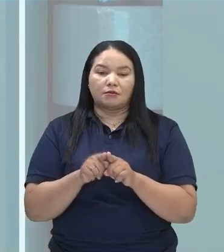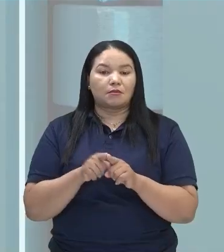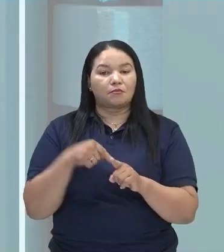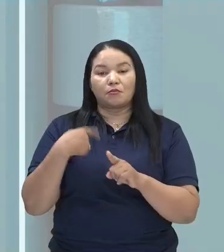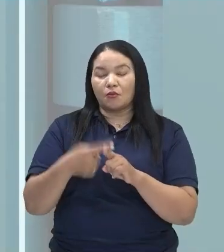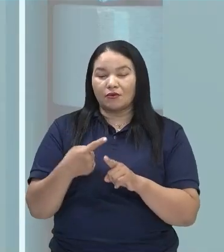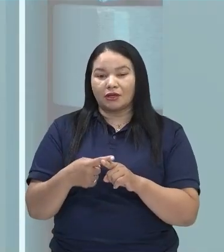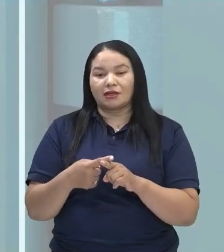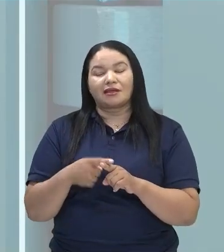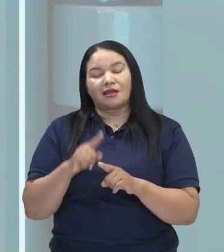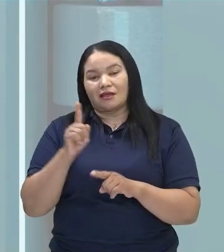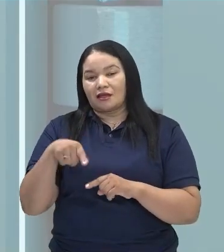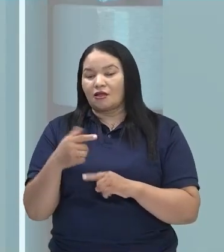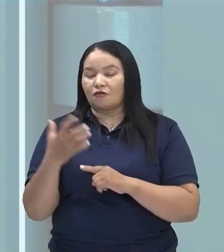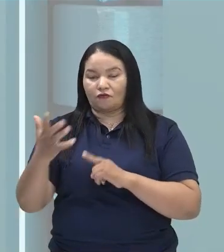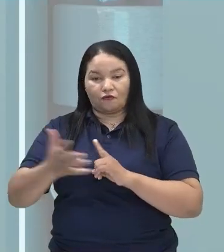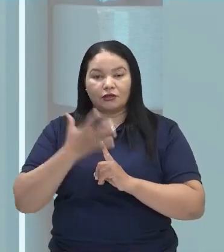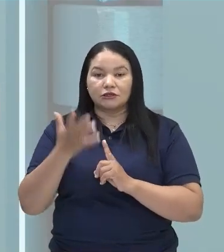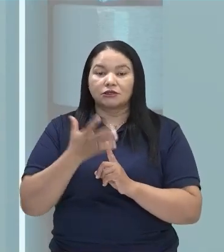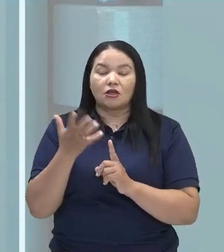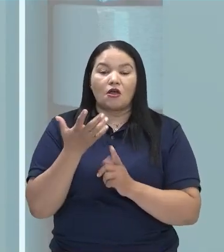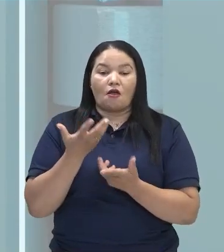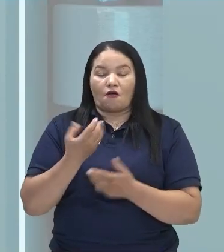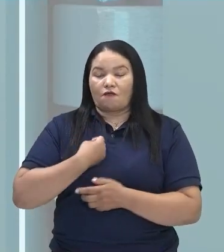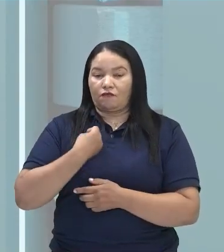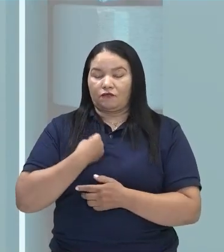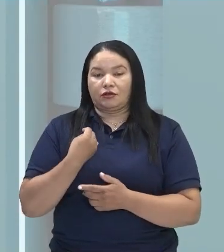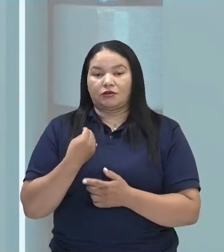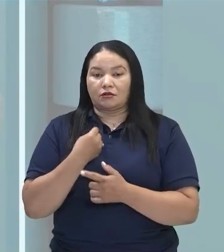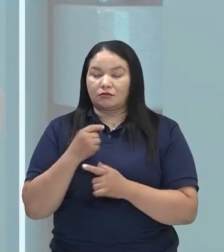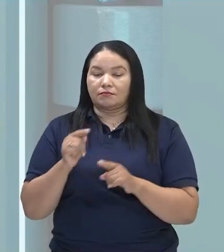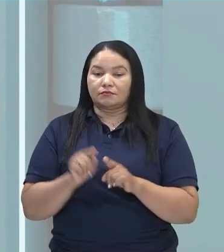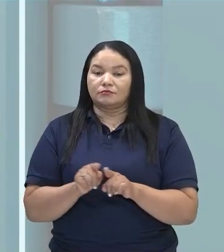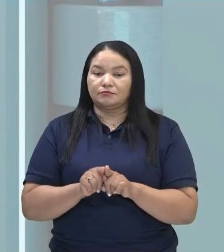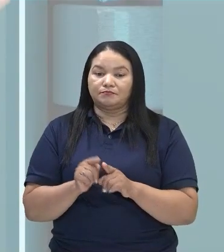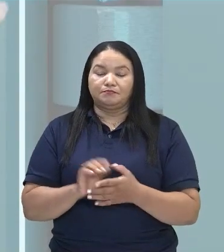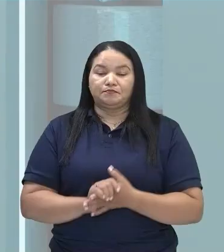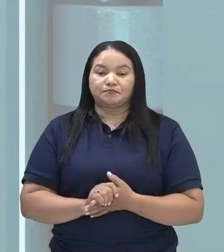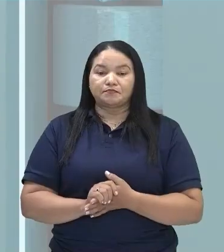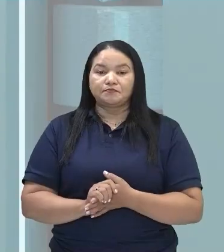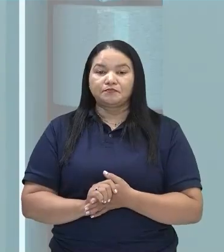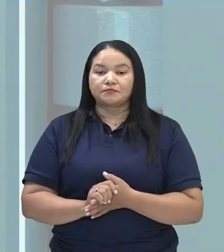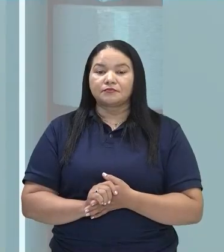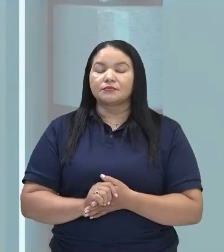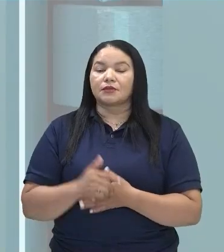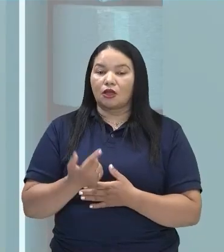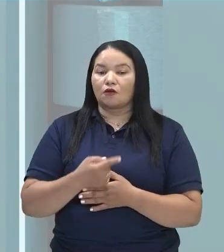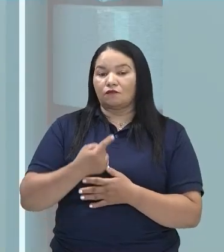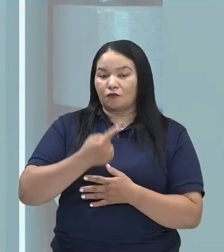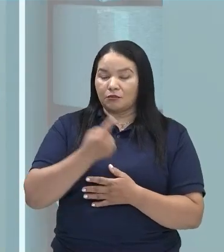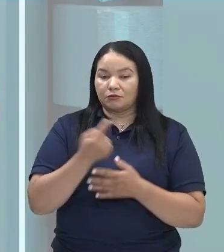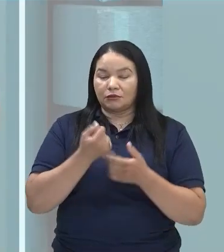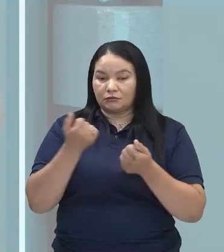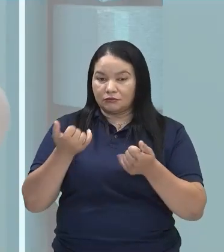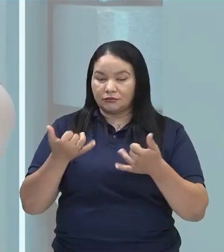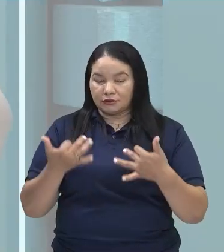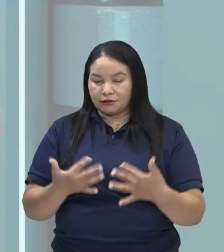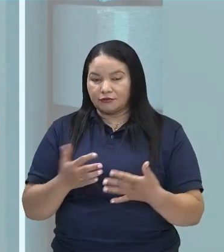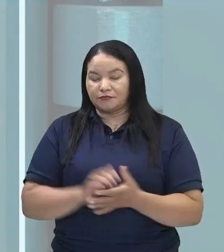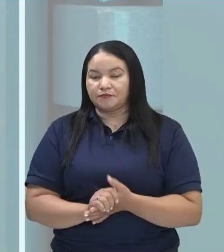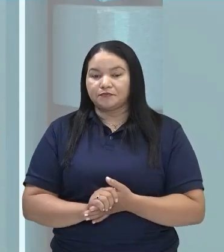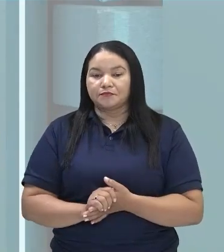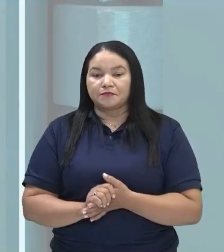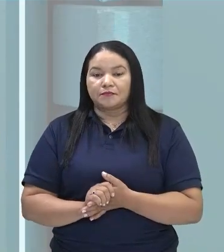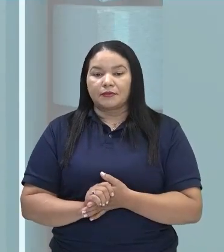maneira, influenciar e modificar a sua vida. Ok? Então, esse foi a primeira parte, vamos dizer assim, né?